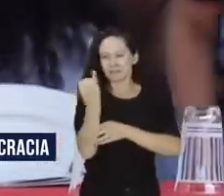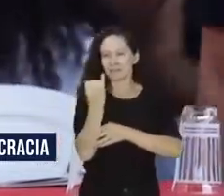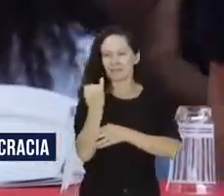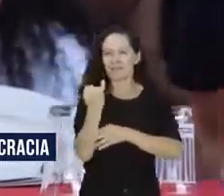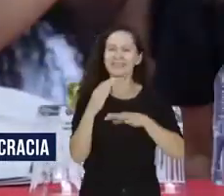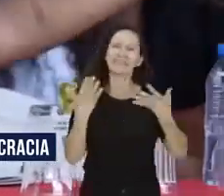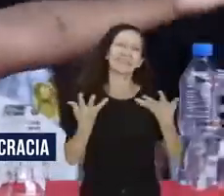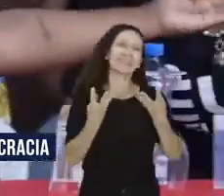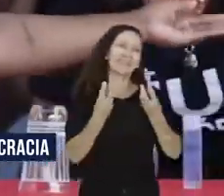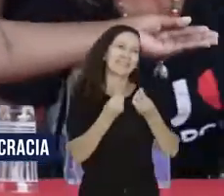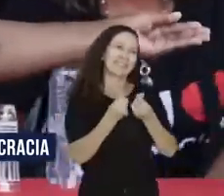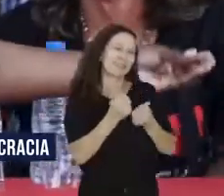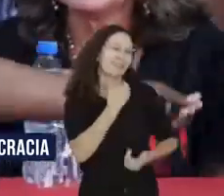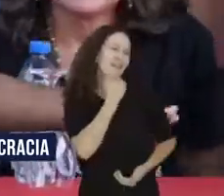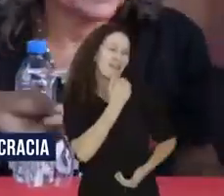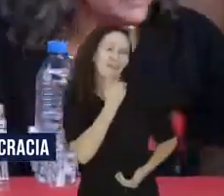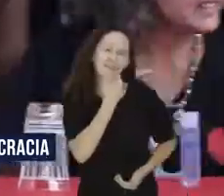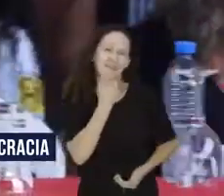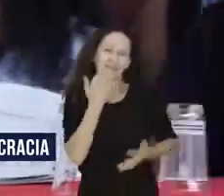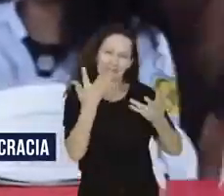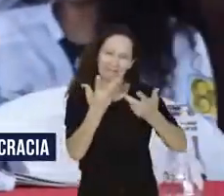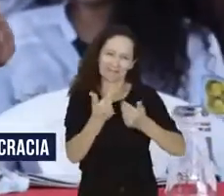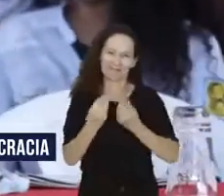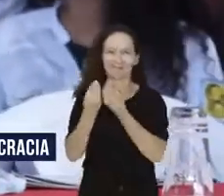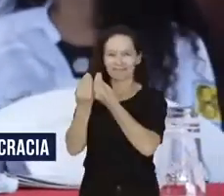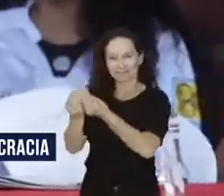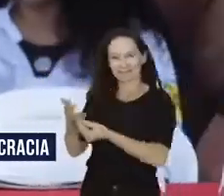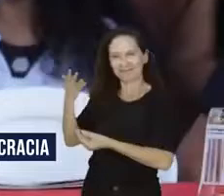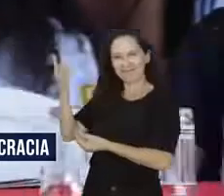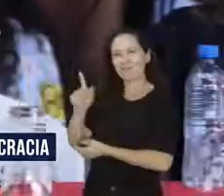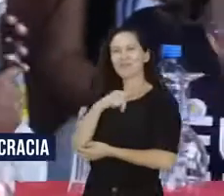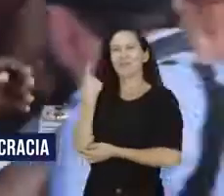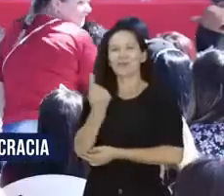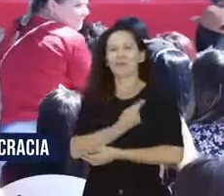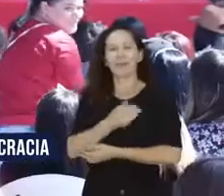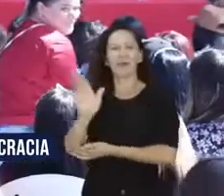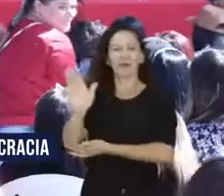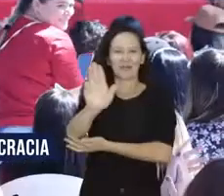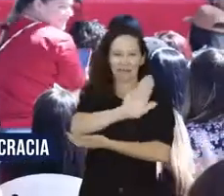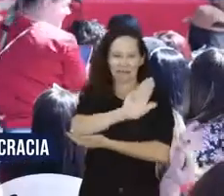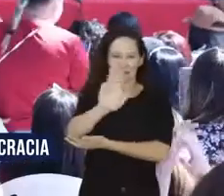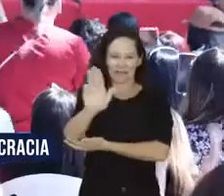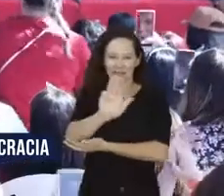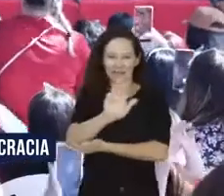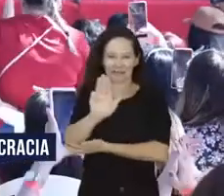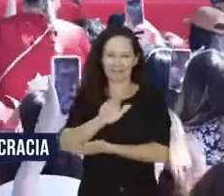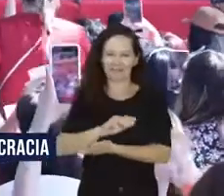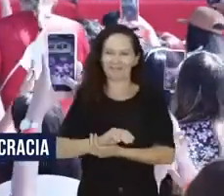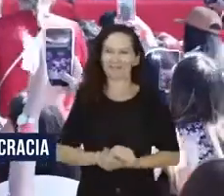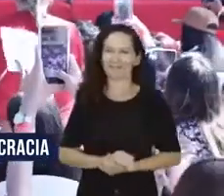Eu vou passar as palavras para ele. O nosso querido Lula. E é isso.